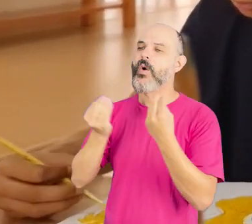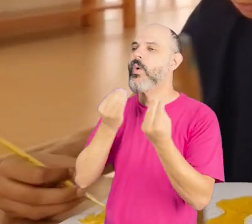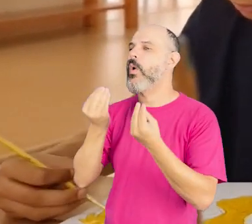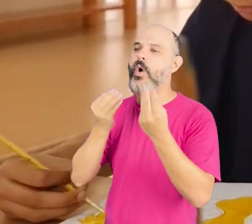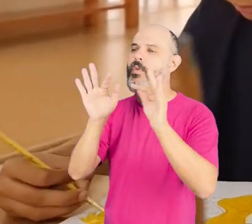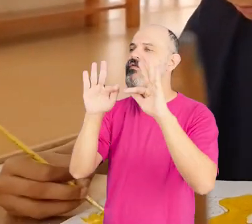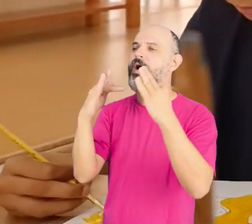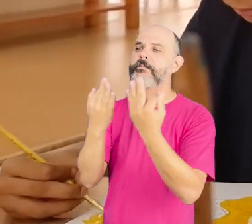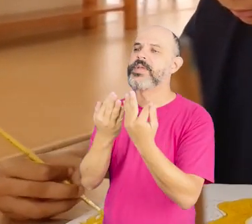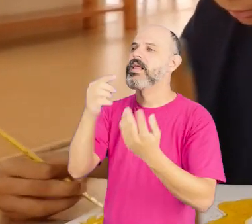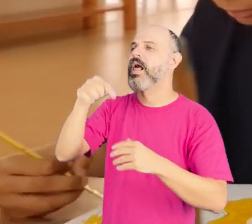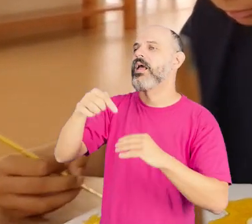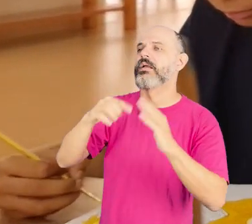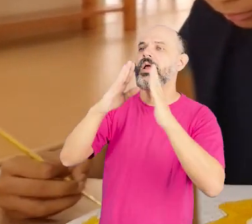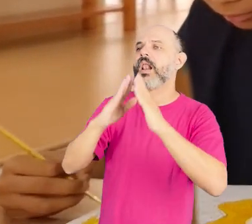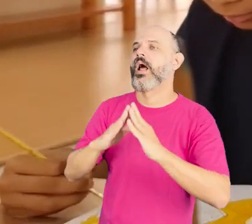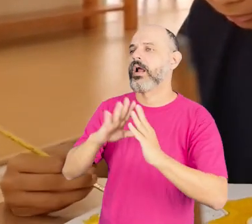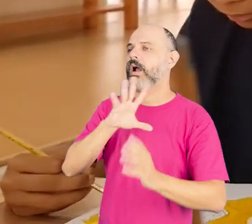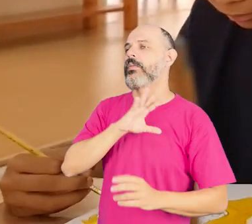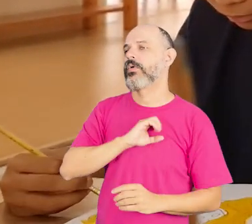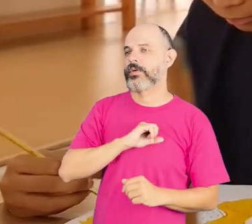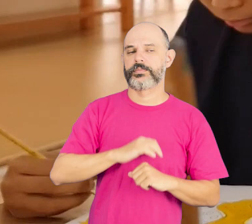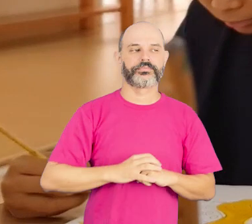como que é participar com toda a família aqui?